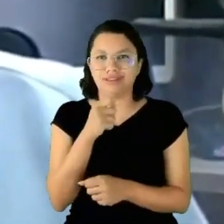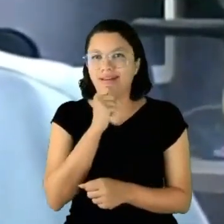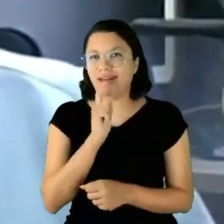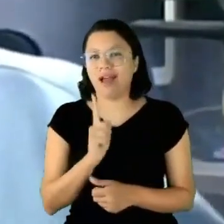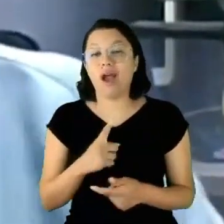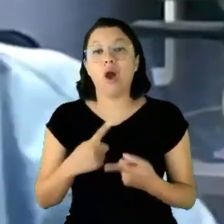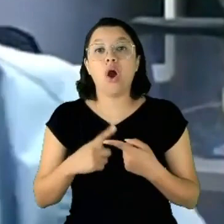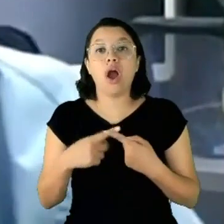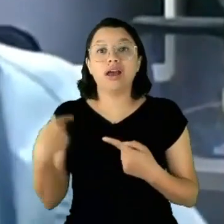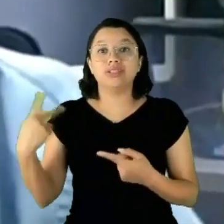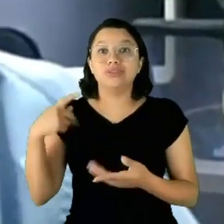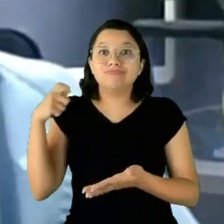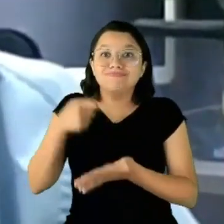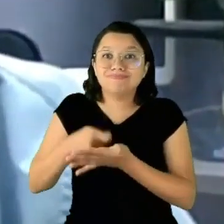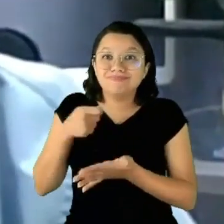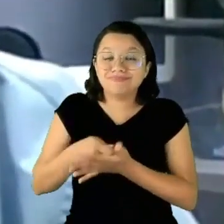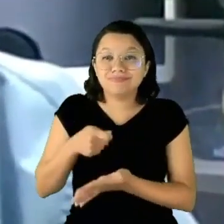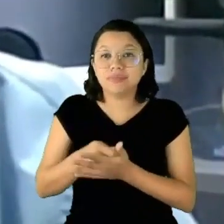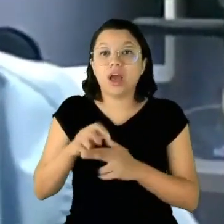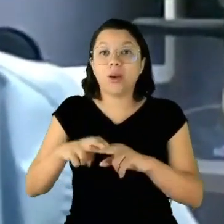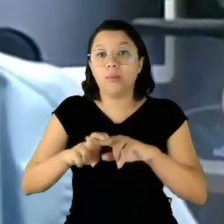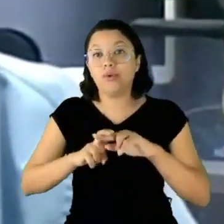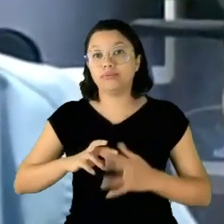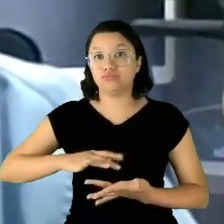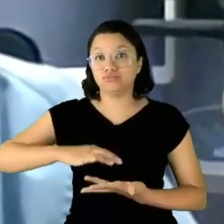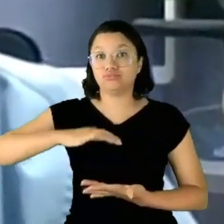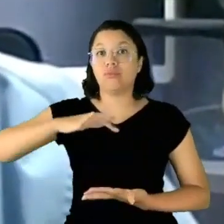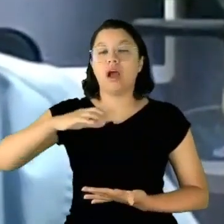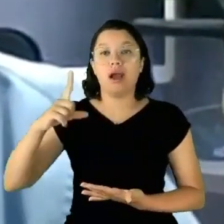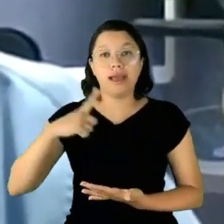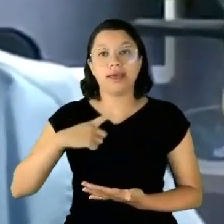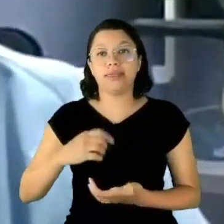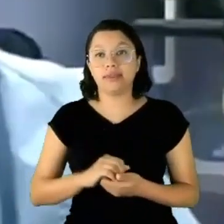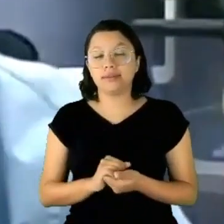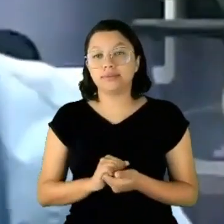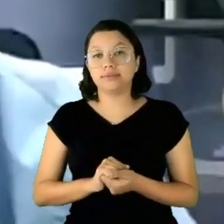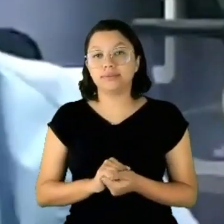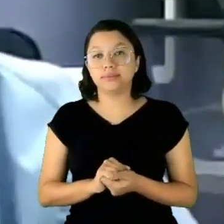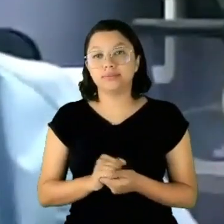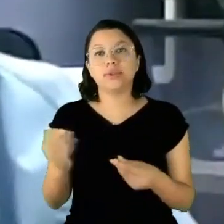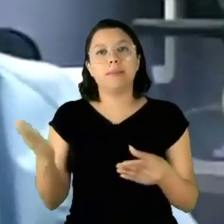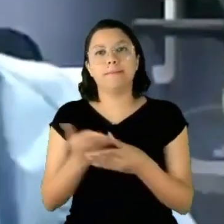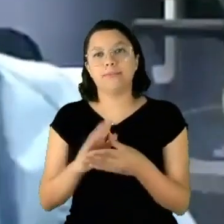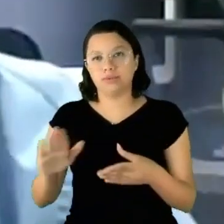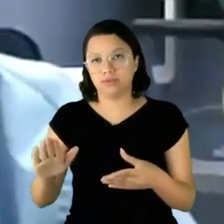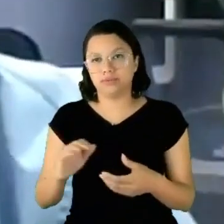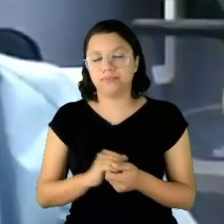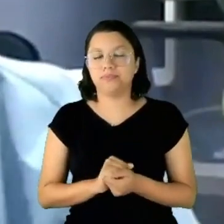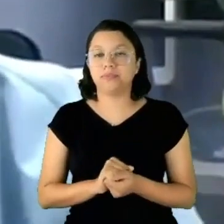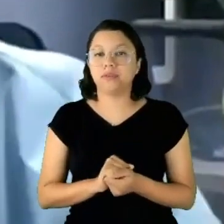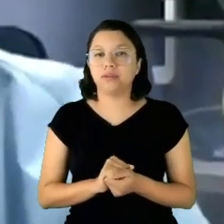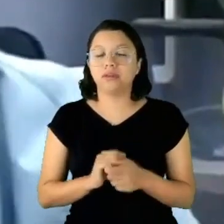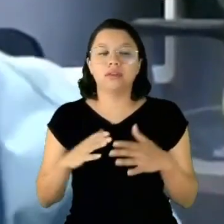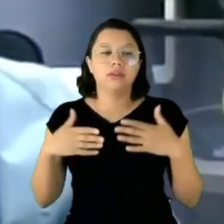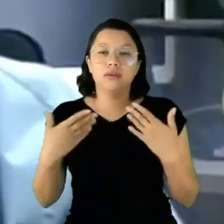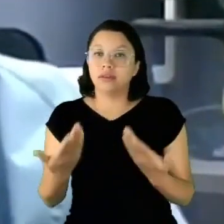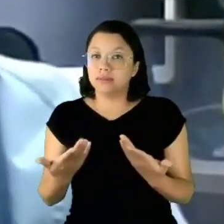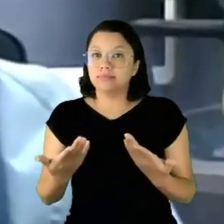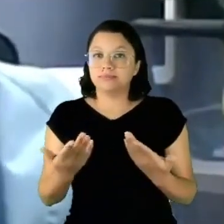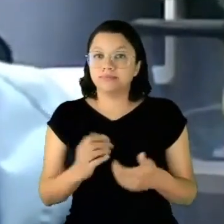nós fomos cobrados pelo volume que nós temos de processo. Então,